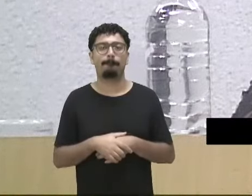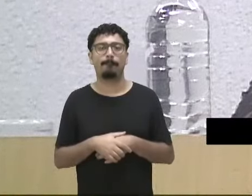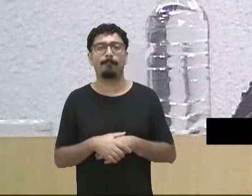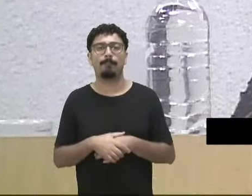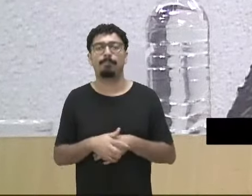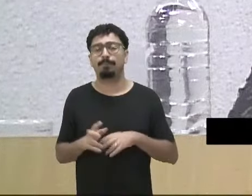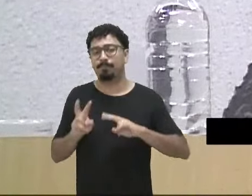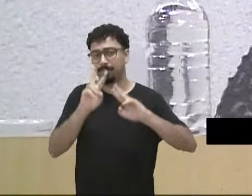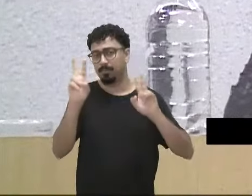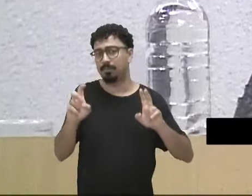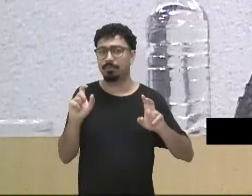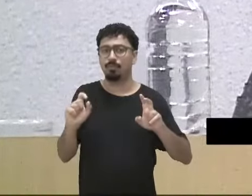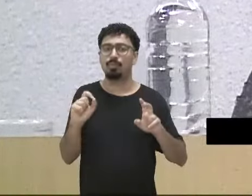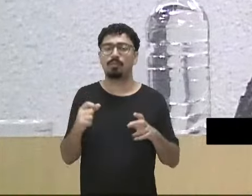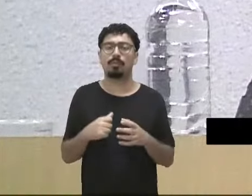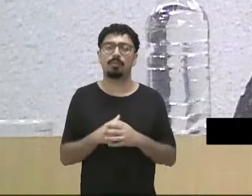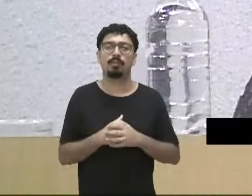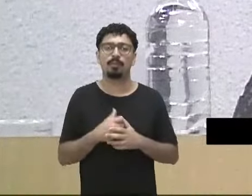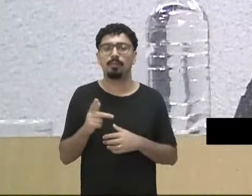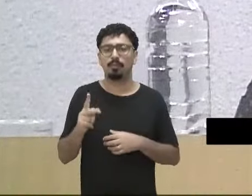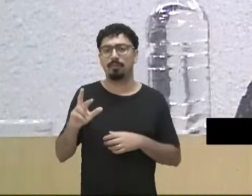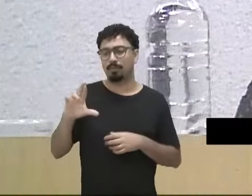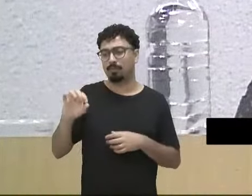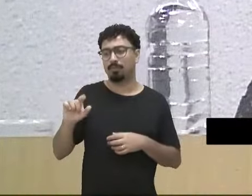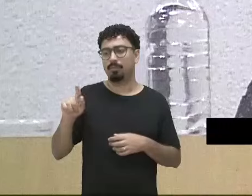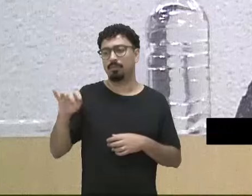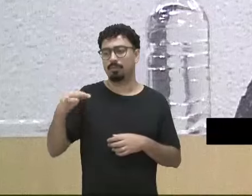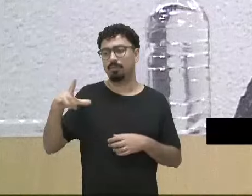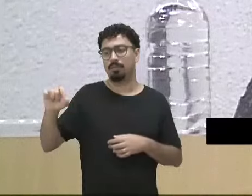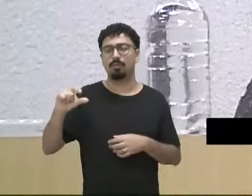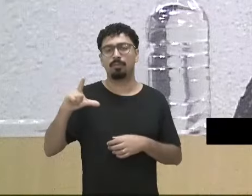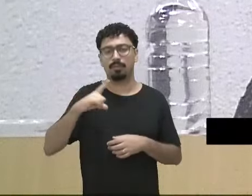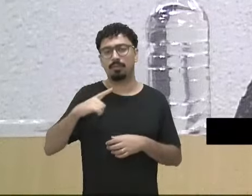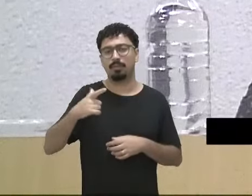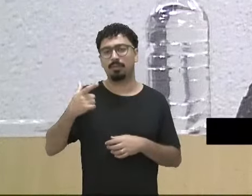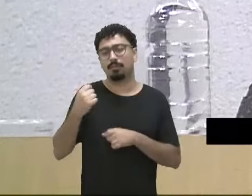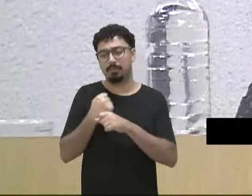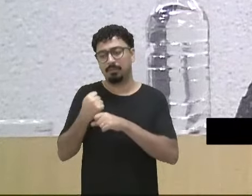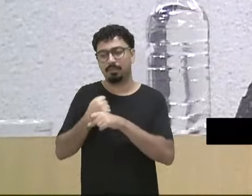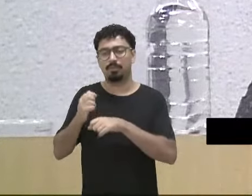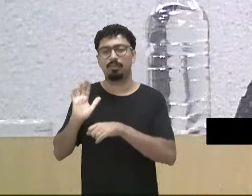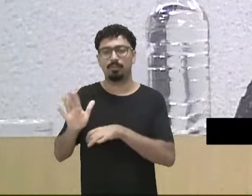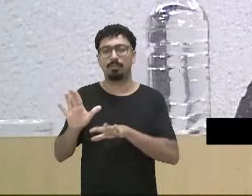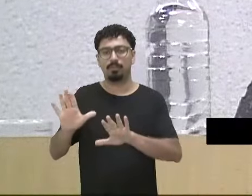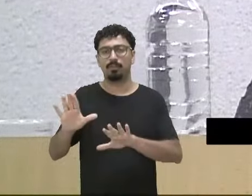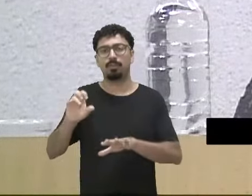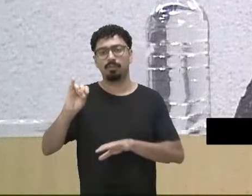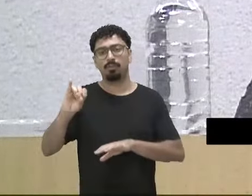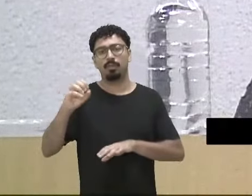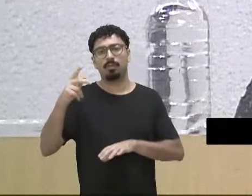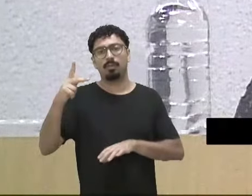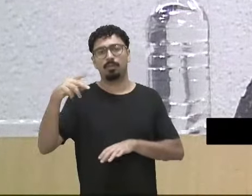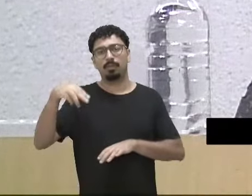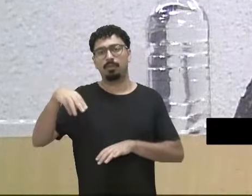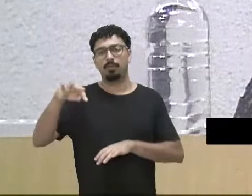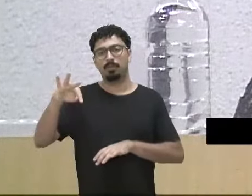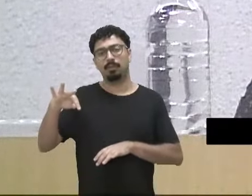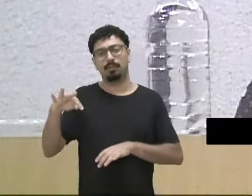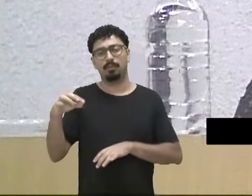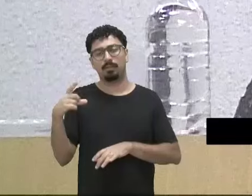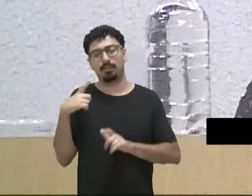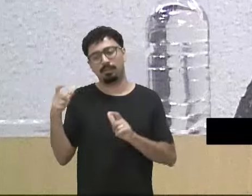Com relação também, o Progestão já tem alguns anos de vigência, né? O IPMT, nós temos um quadro escasso ali de